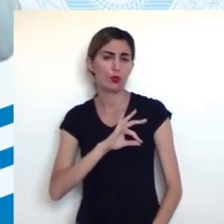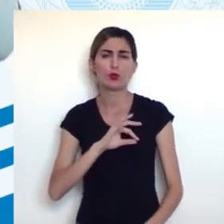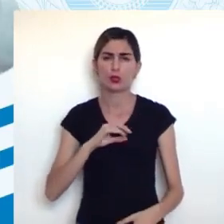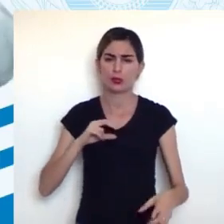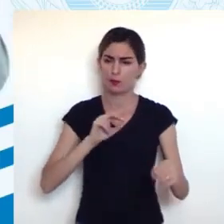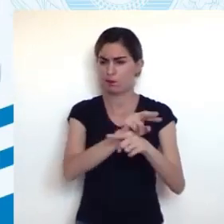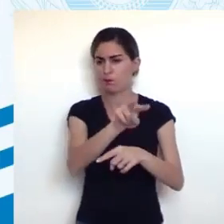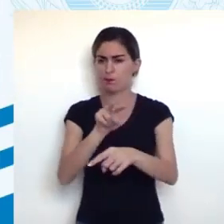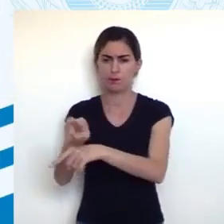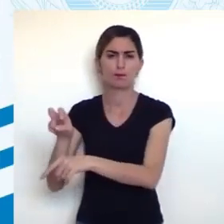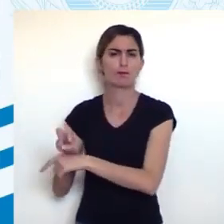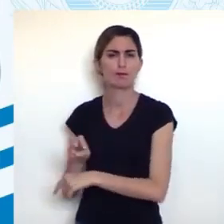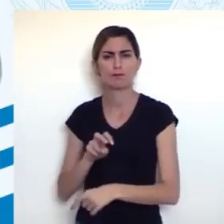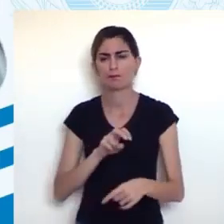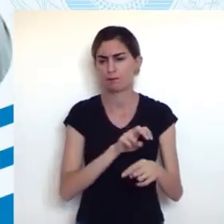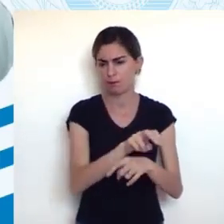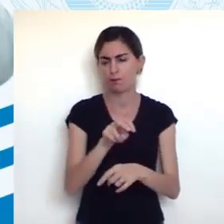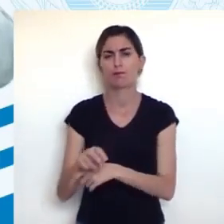passou a intervir.